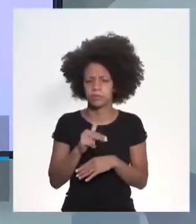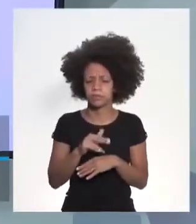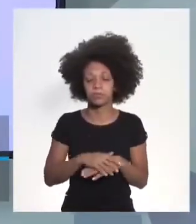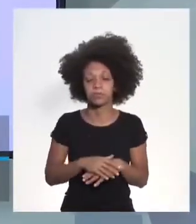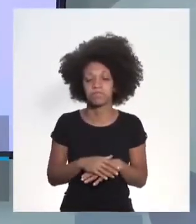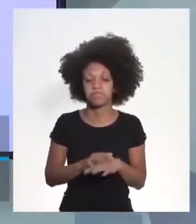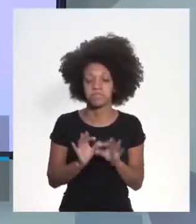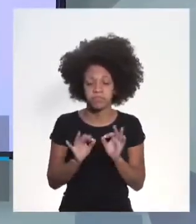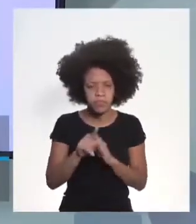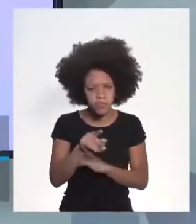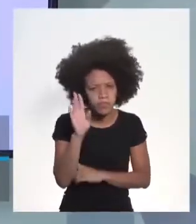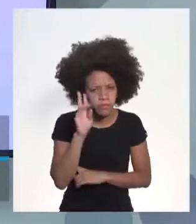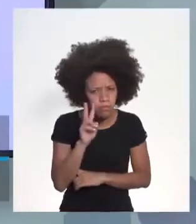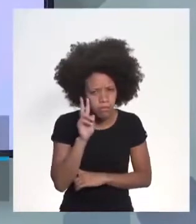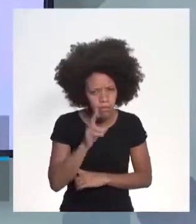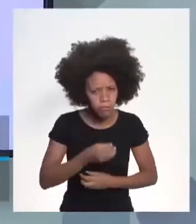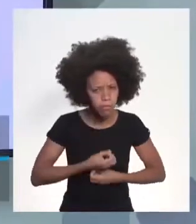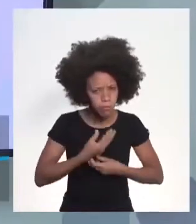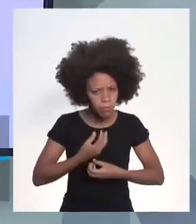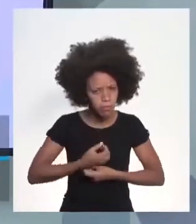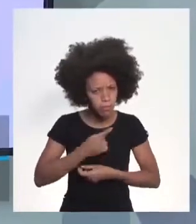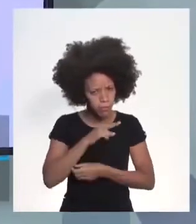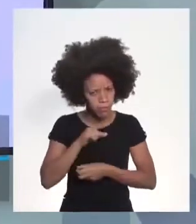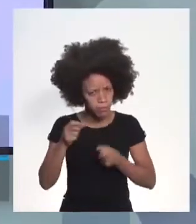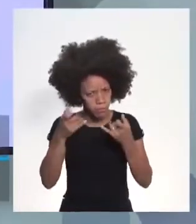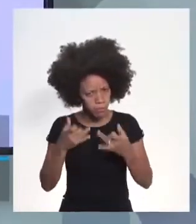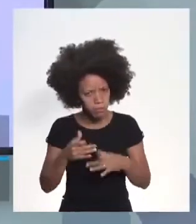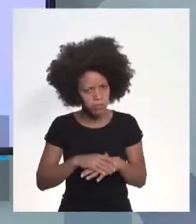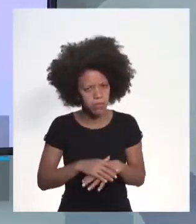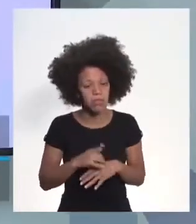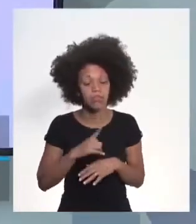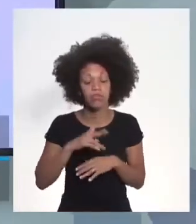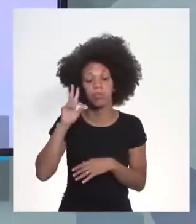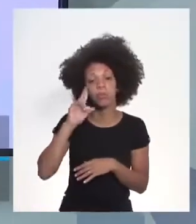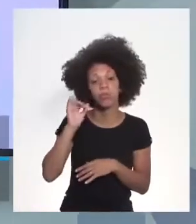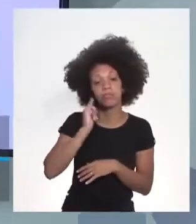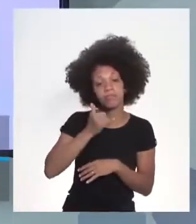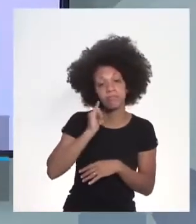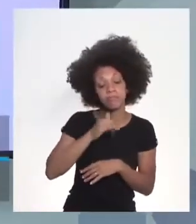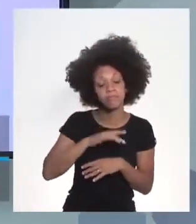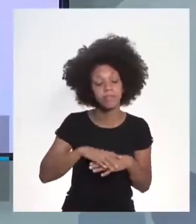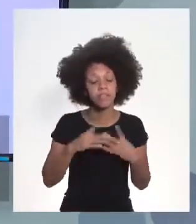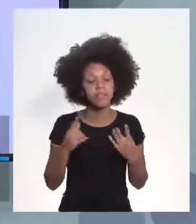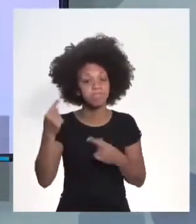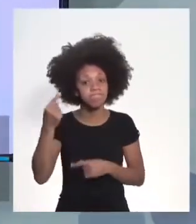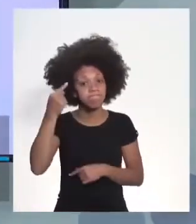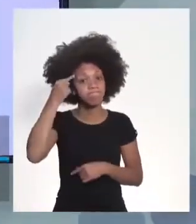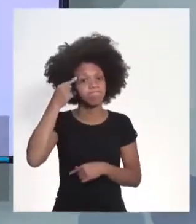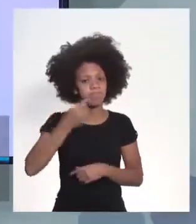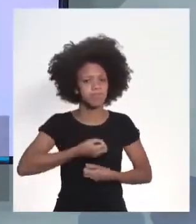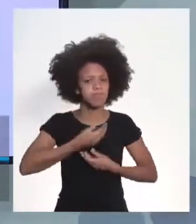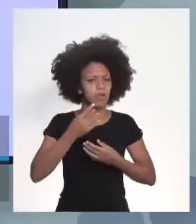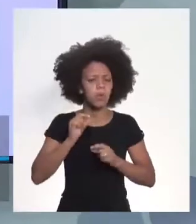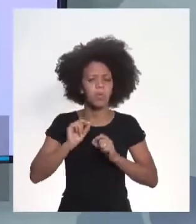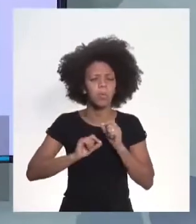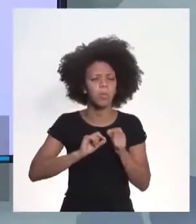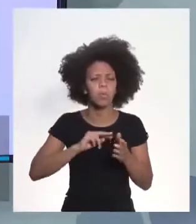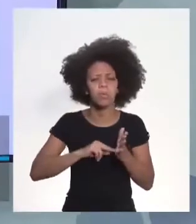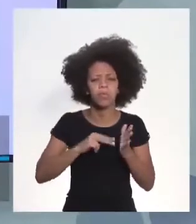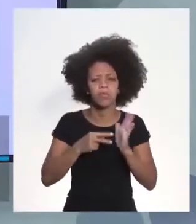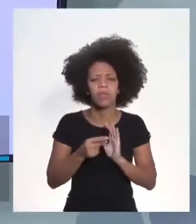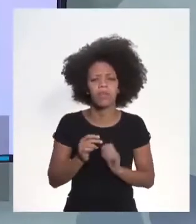Você lembra do poema que eu falei para vocês que tinha uma historinha e aquela ideia do poema servia para que